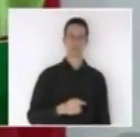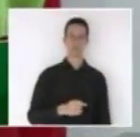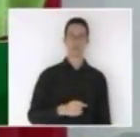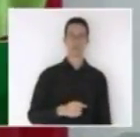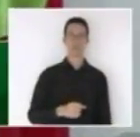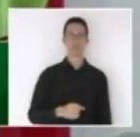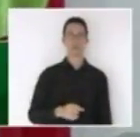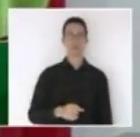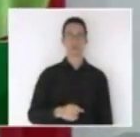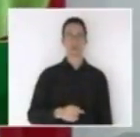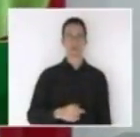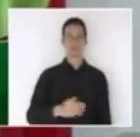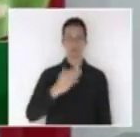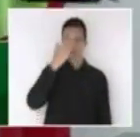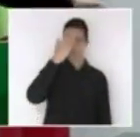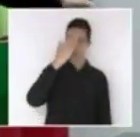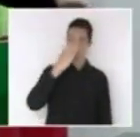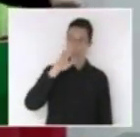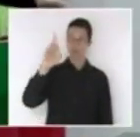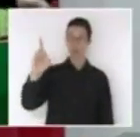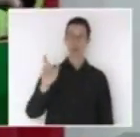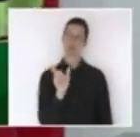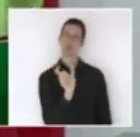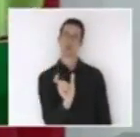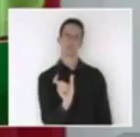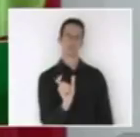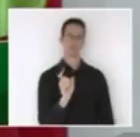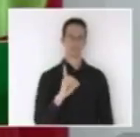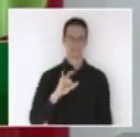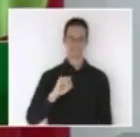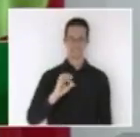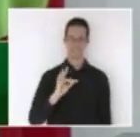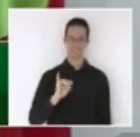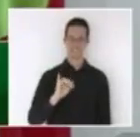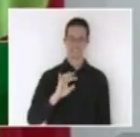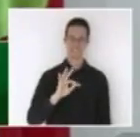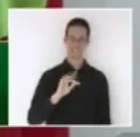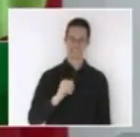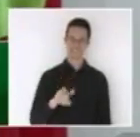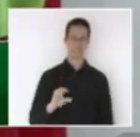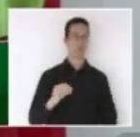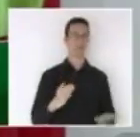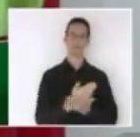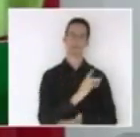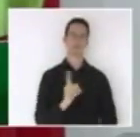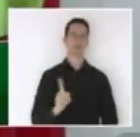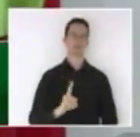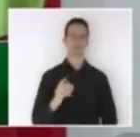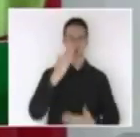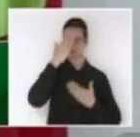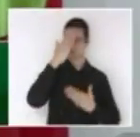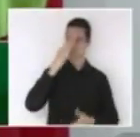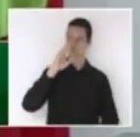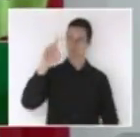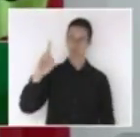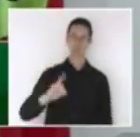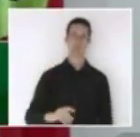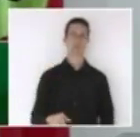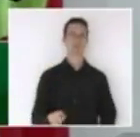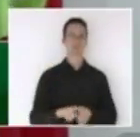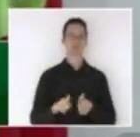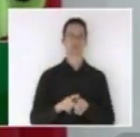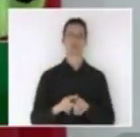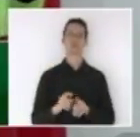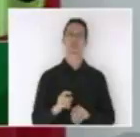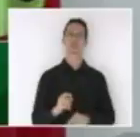Deus a história do distritão já passou e desapareceu também a história daquele fundão